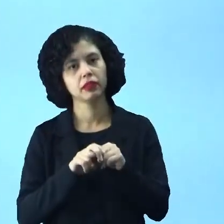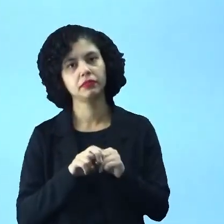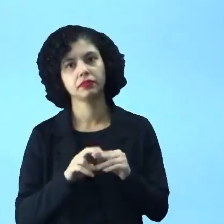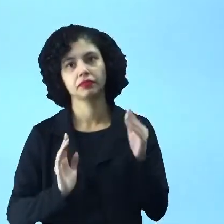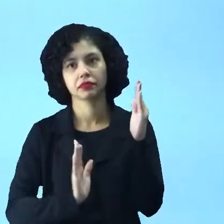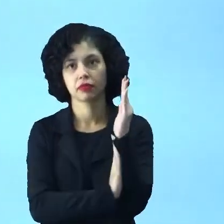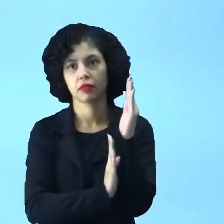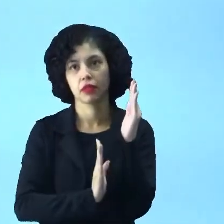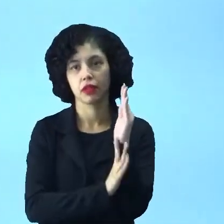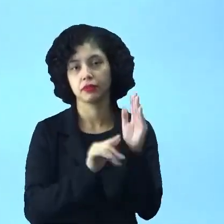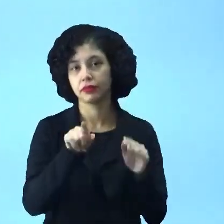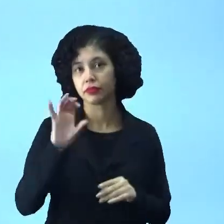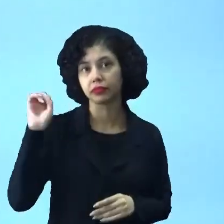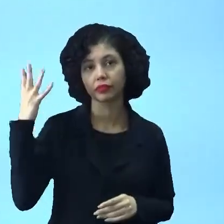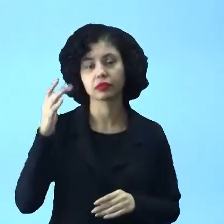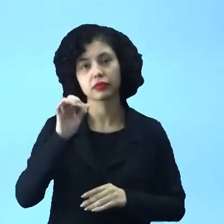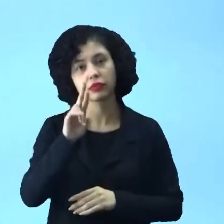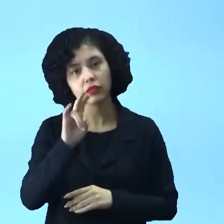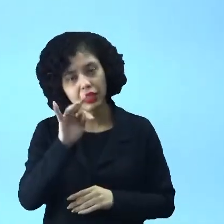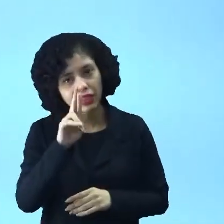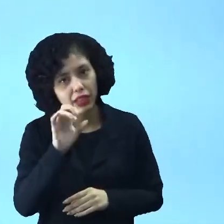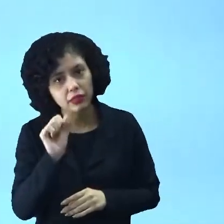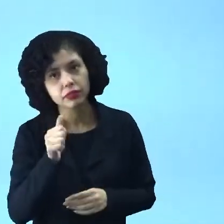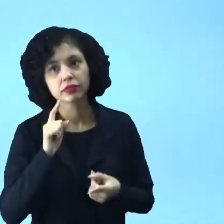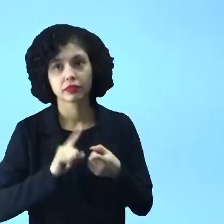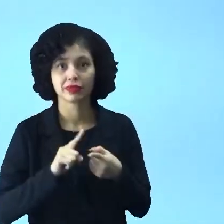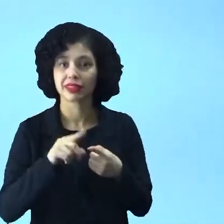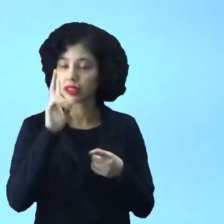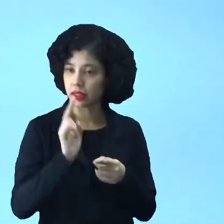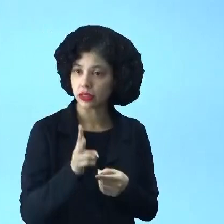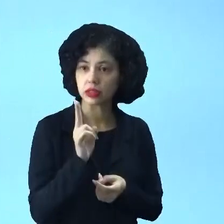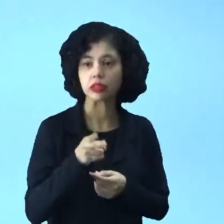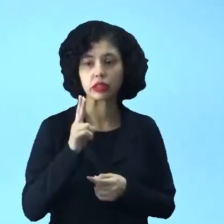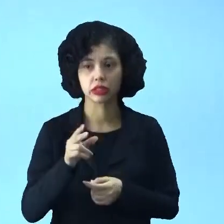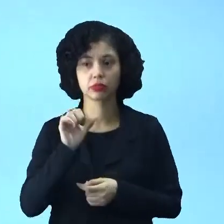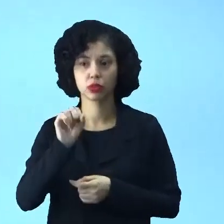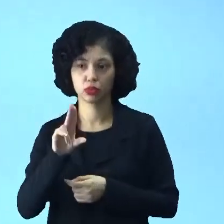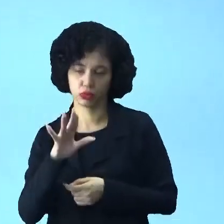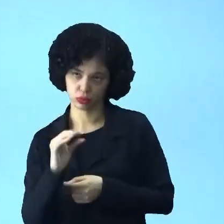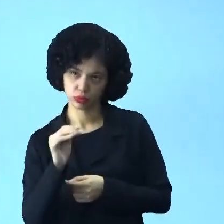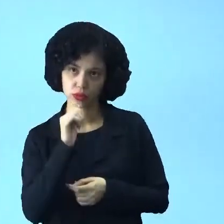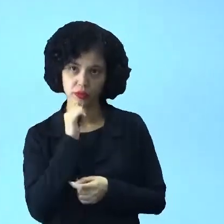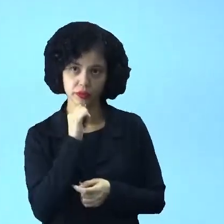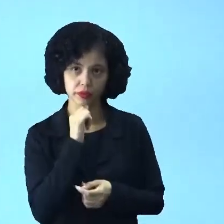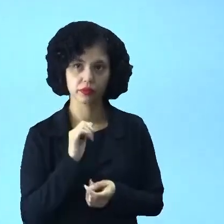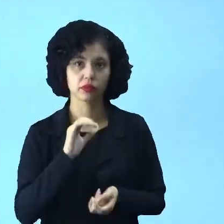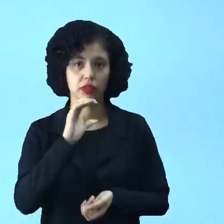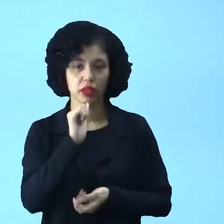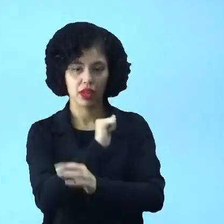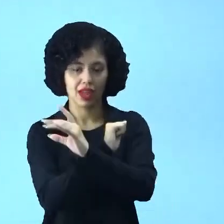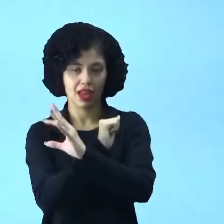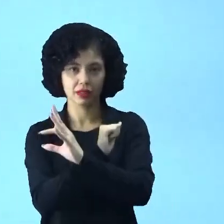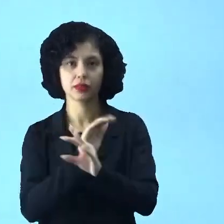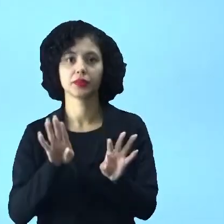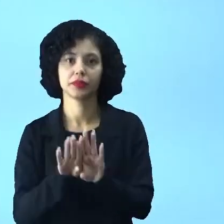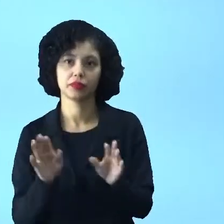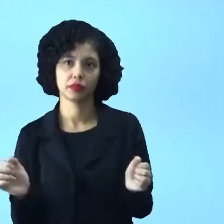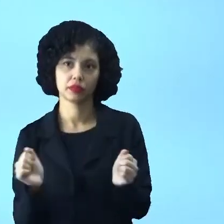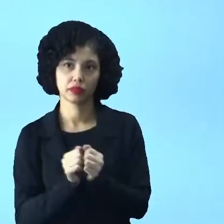não são aí nesse caso irritadas, porque o tempo inteiro esse suco, esse ácido clorídrico, justamente